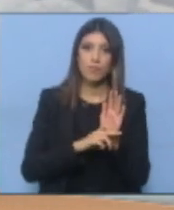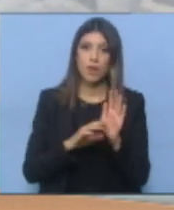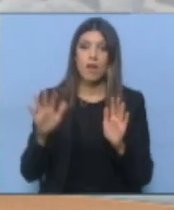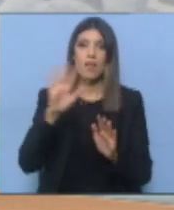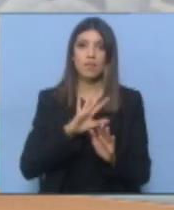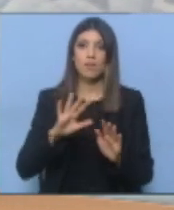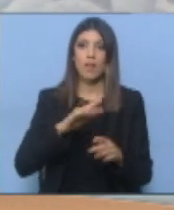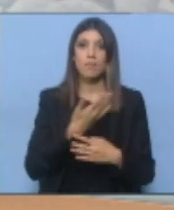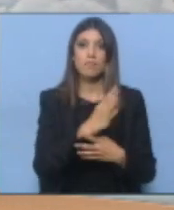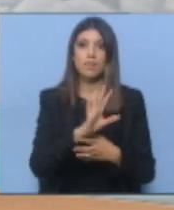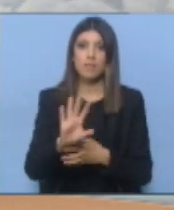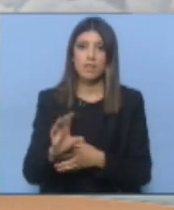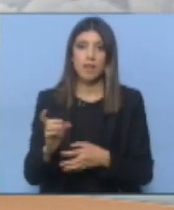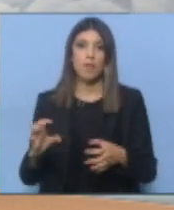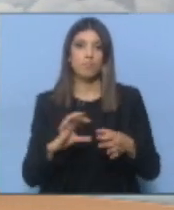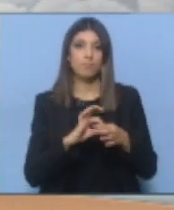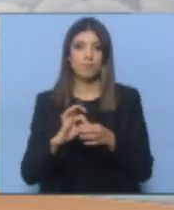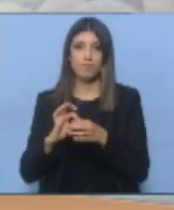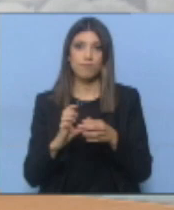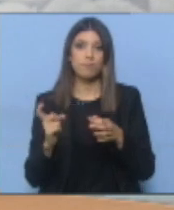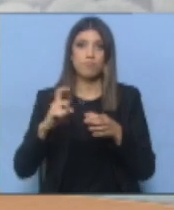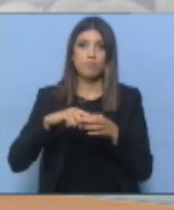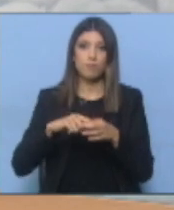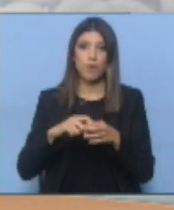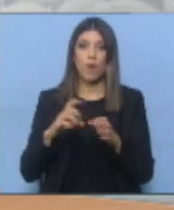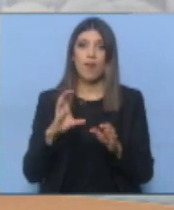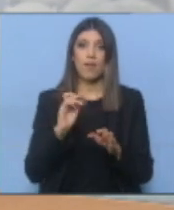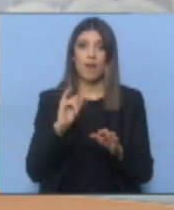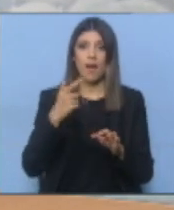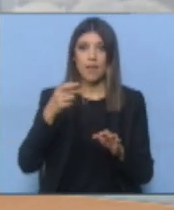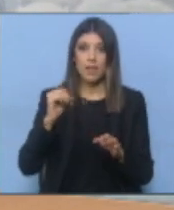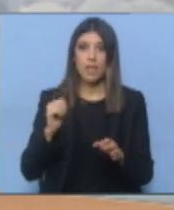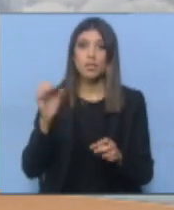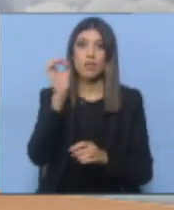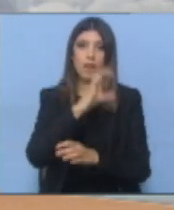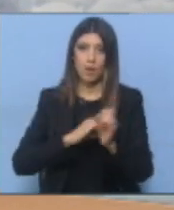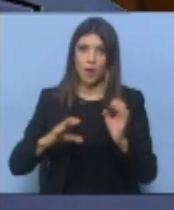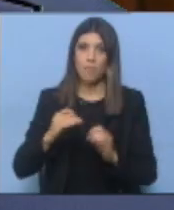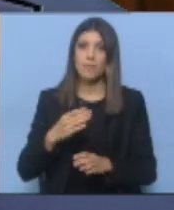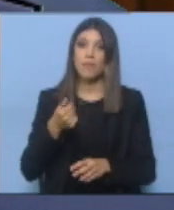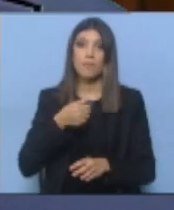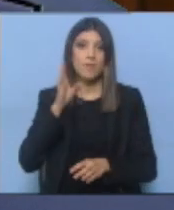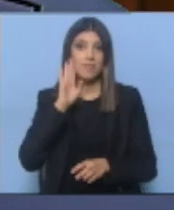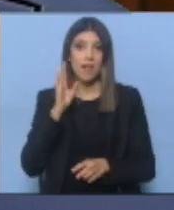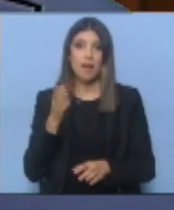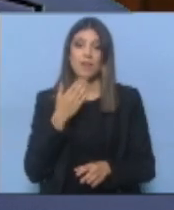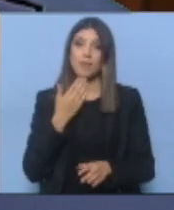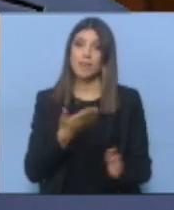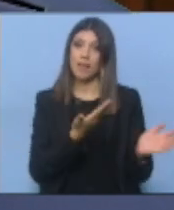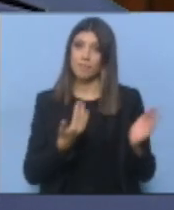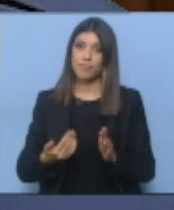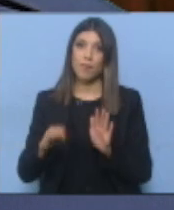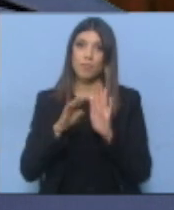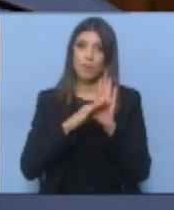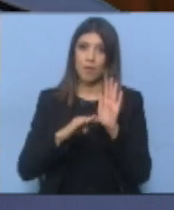foi apresentado numa parceria com a Cáritas Europa. Boa tarde, obrigado por estarem aqui no programa Eclésia.